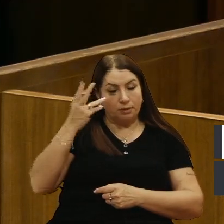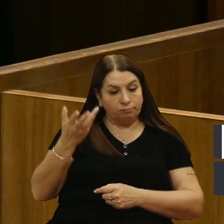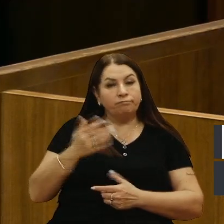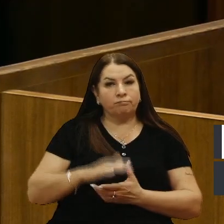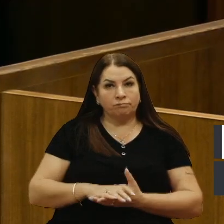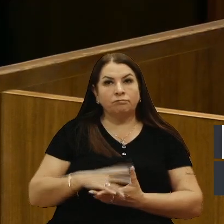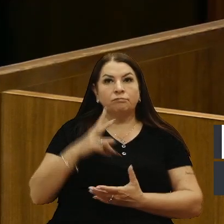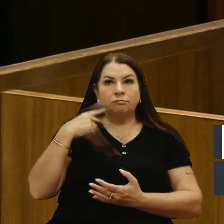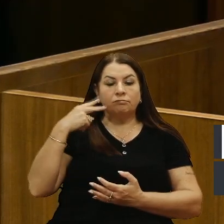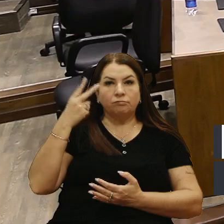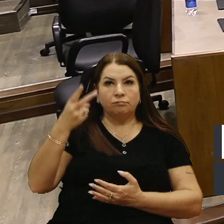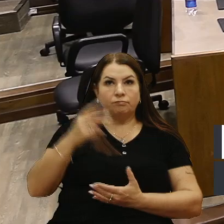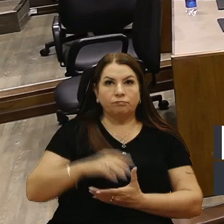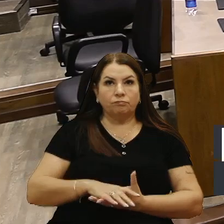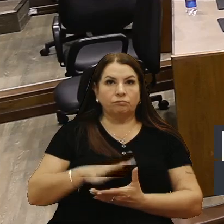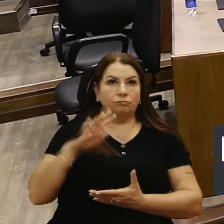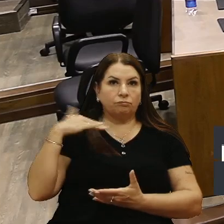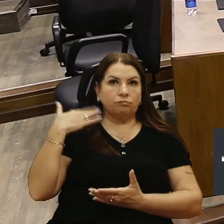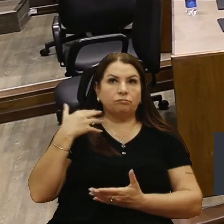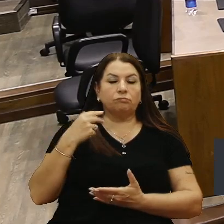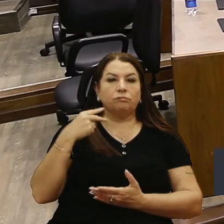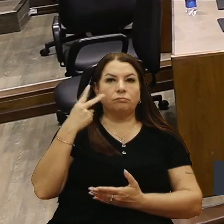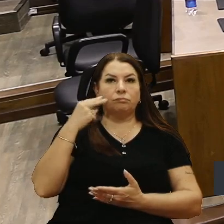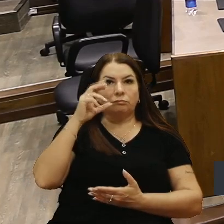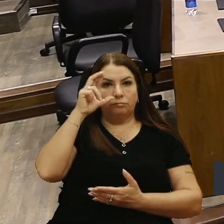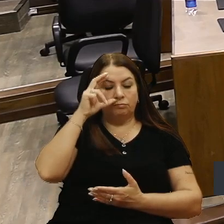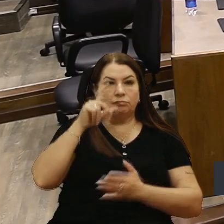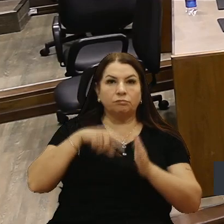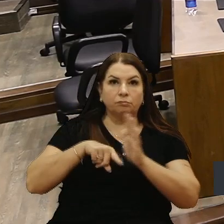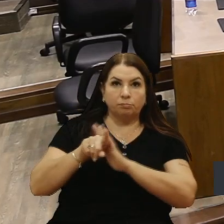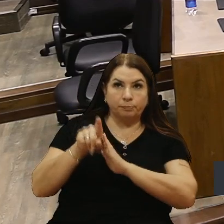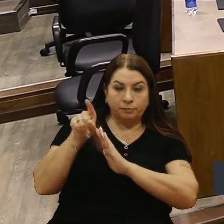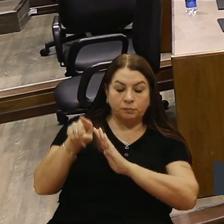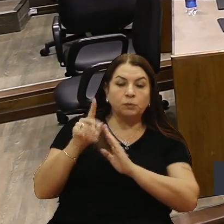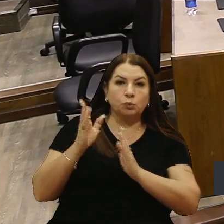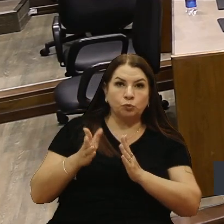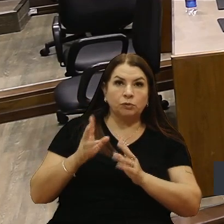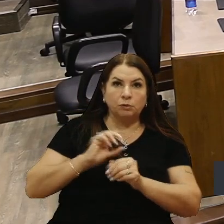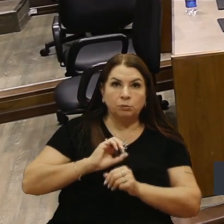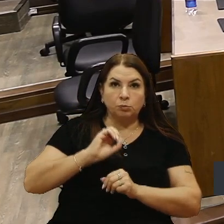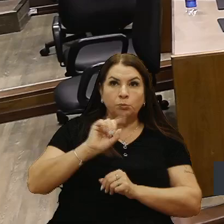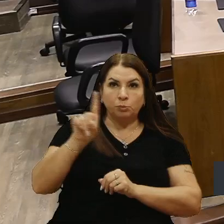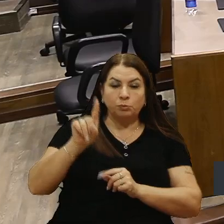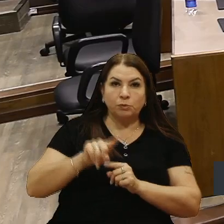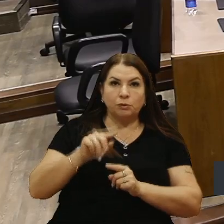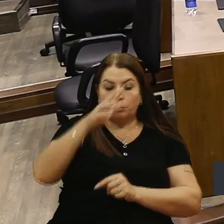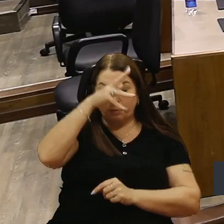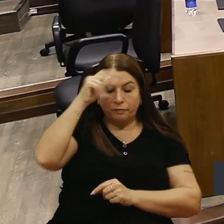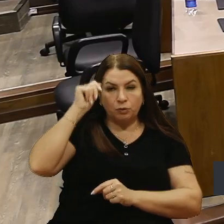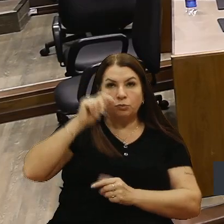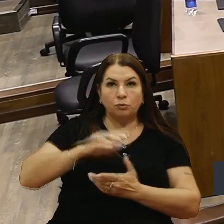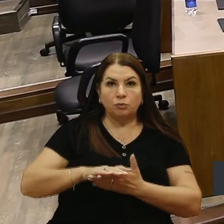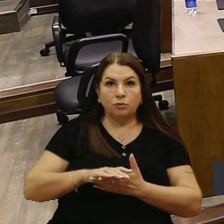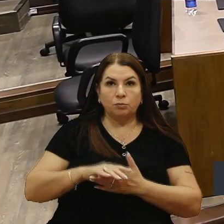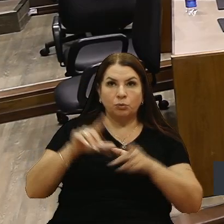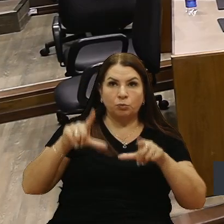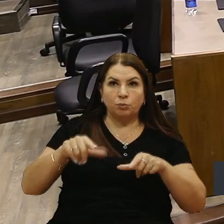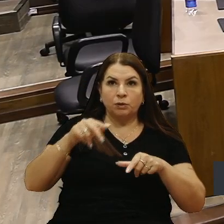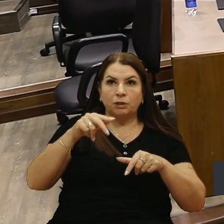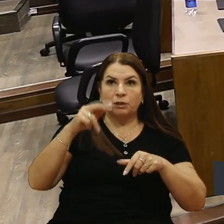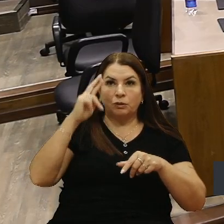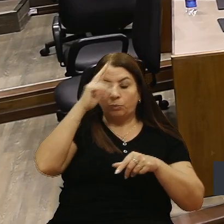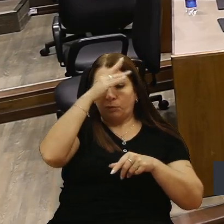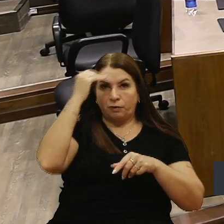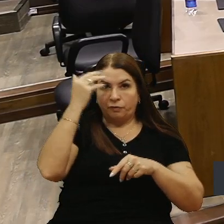parte, vereadora Andressa. Vereadora Sandra, eu só queria lhe perguntar se a senhora já levou essa situação para a prefeitura, para o gabinete do prefeito,